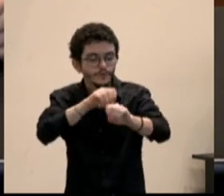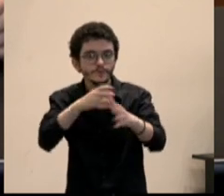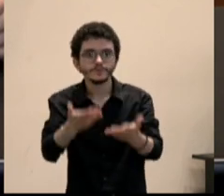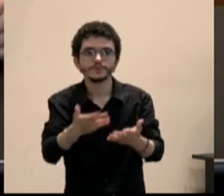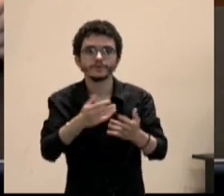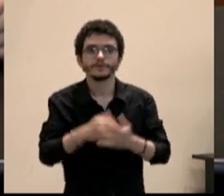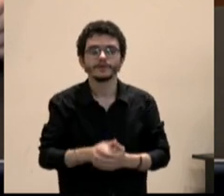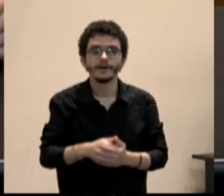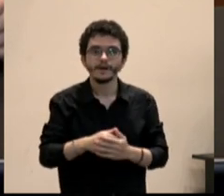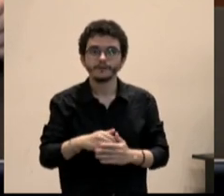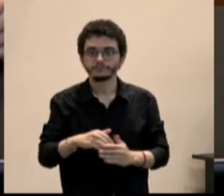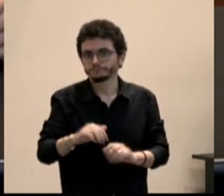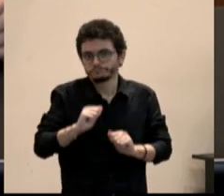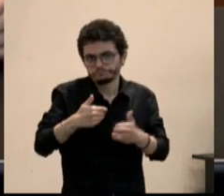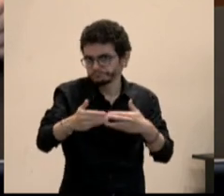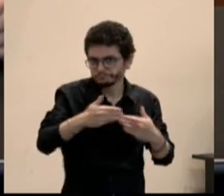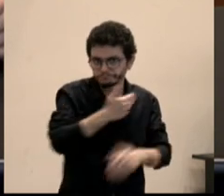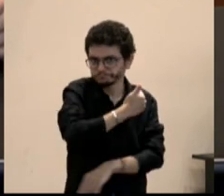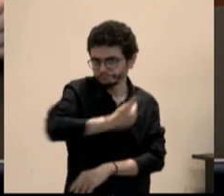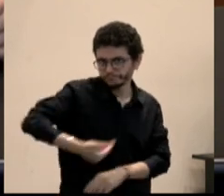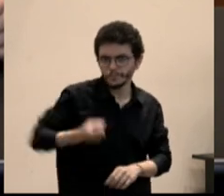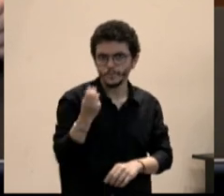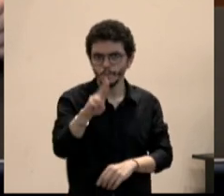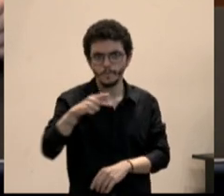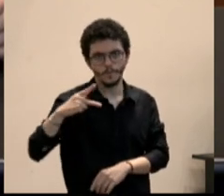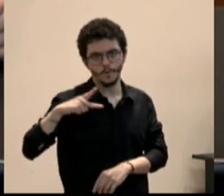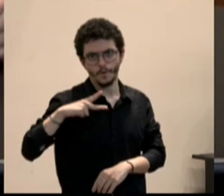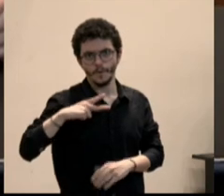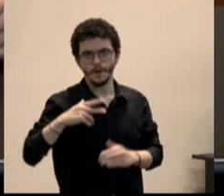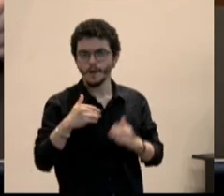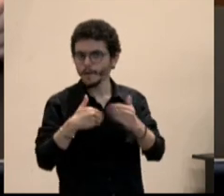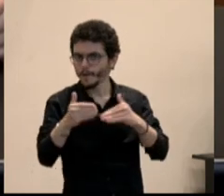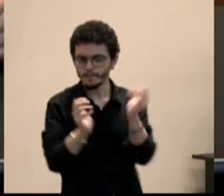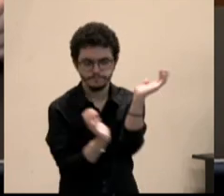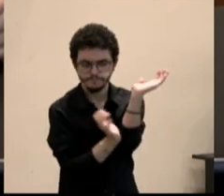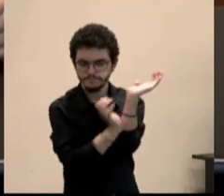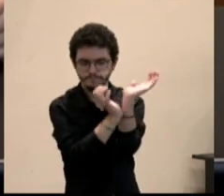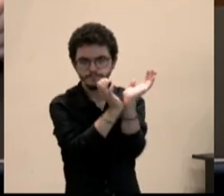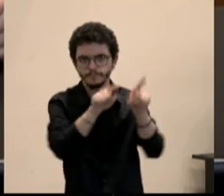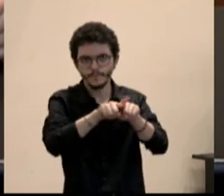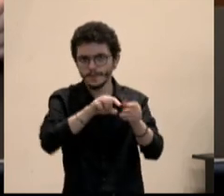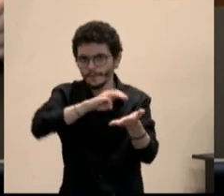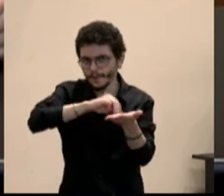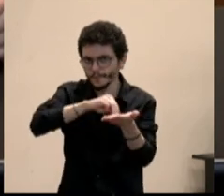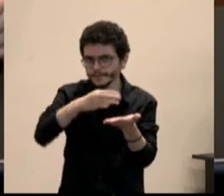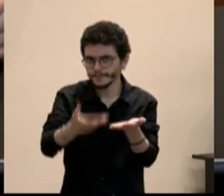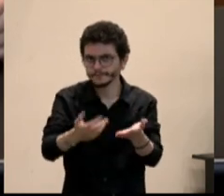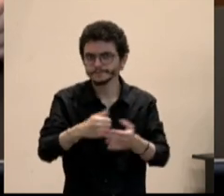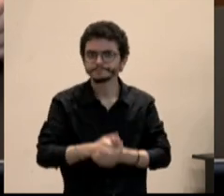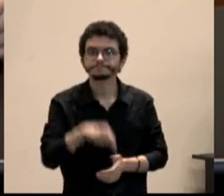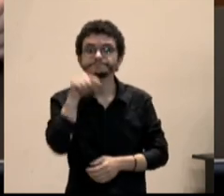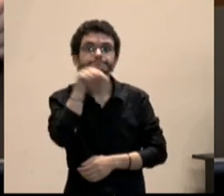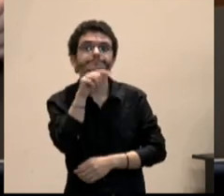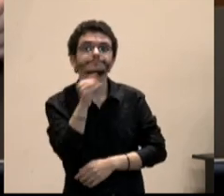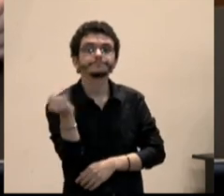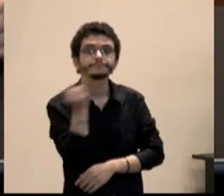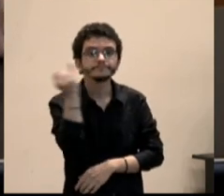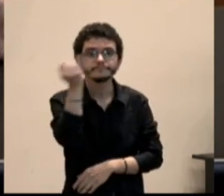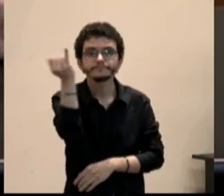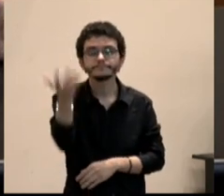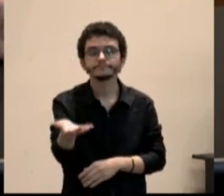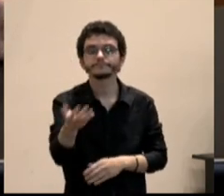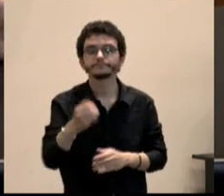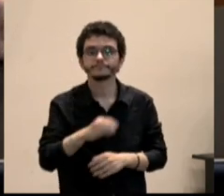rede pública e privada de ensino em todos os níveis, etapas e modalidades. Daí a importância